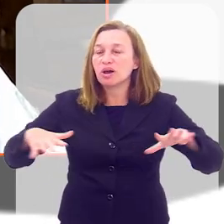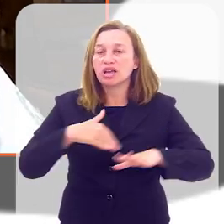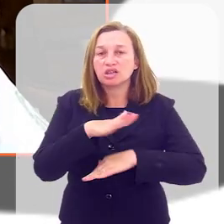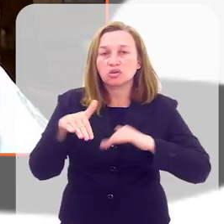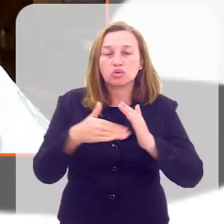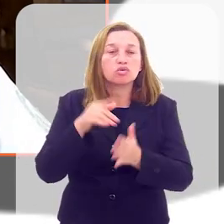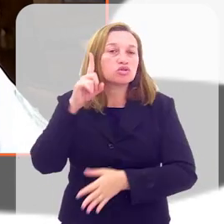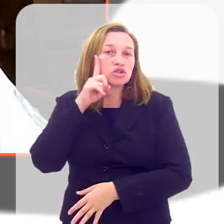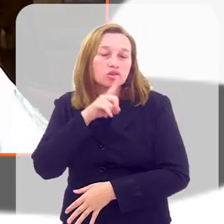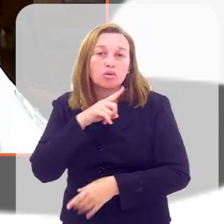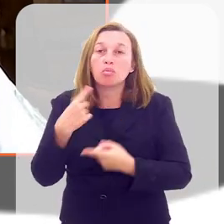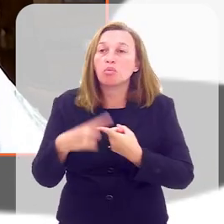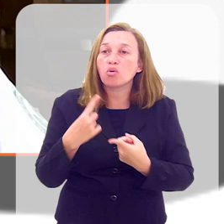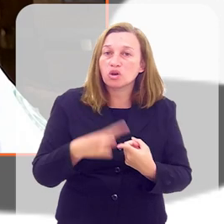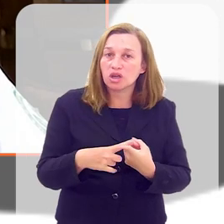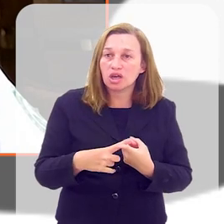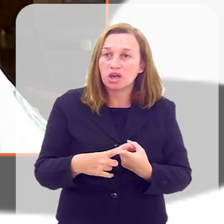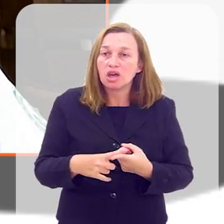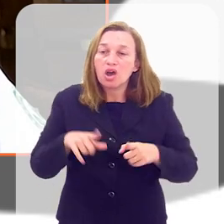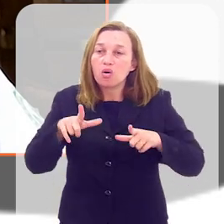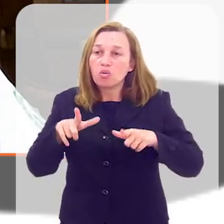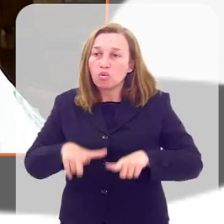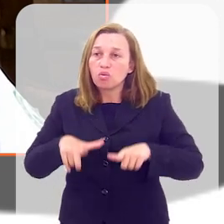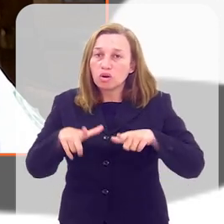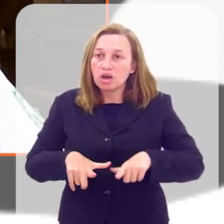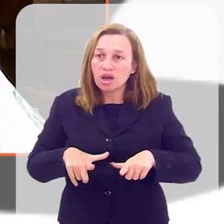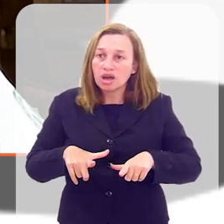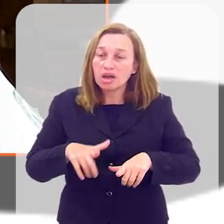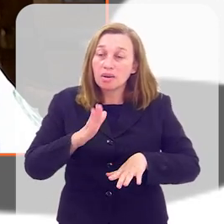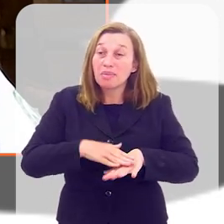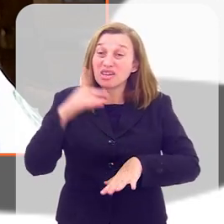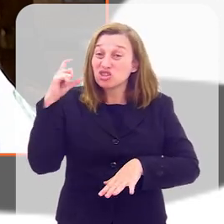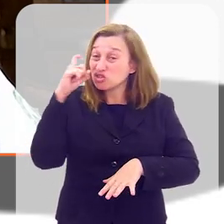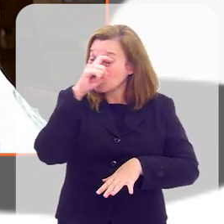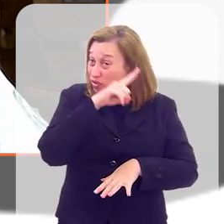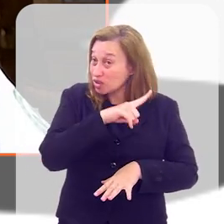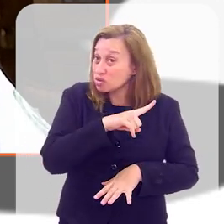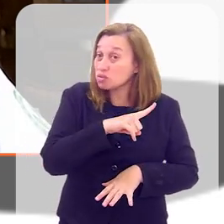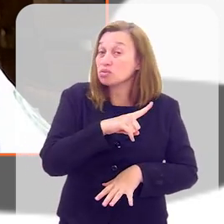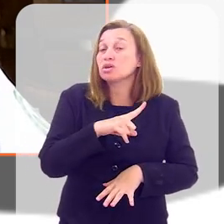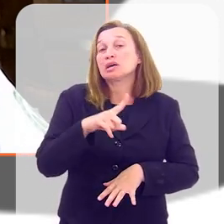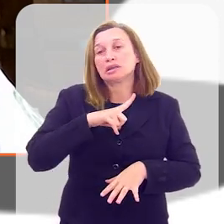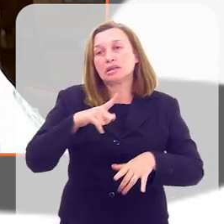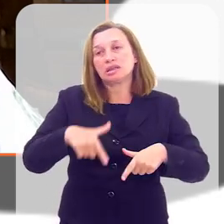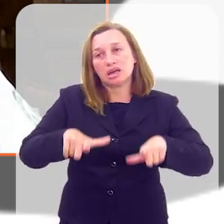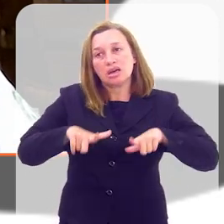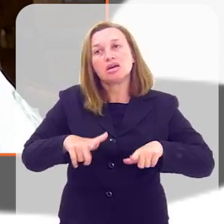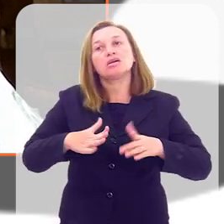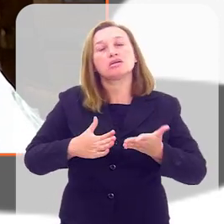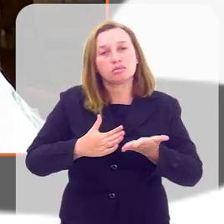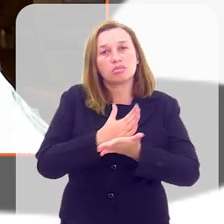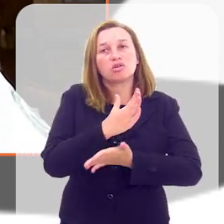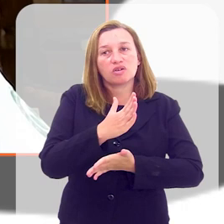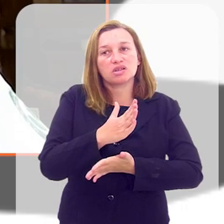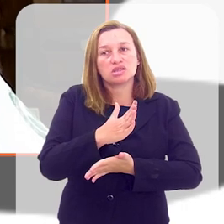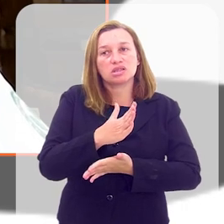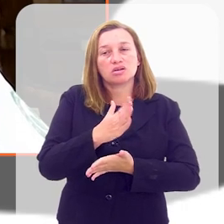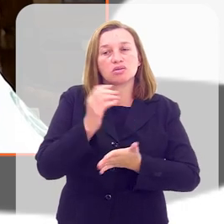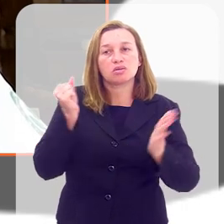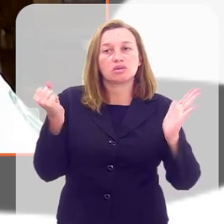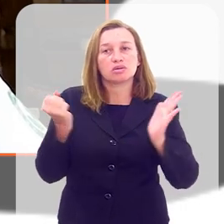Country a gente tem disso para todos os Estados Unidos porque é o local de onde é mais difícil ter um certificado